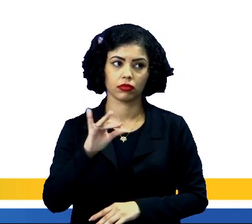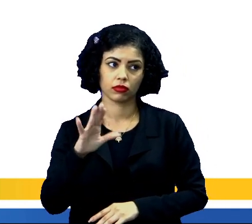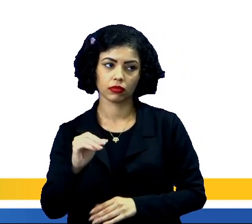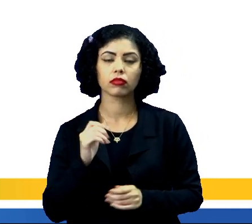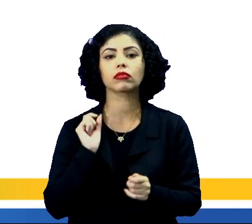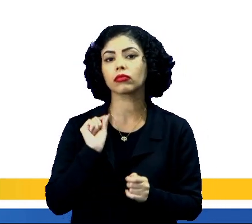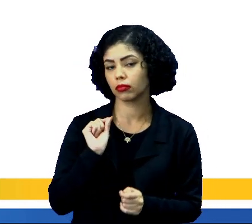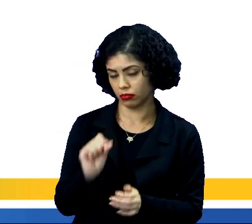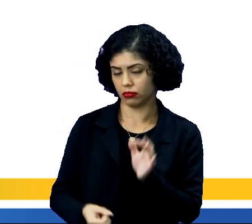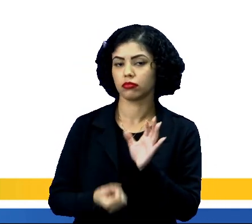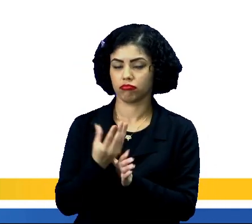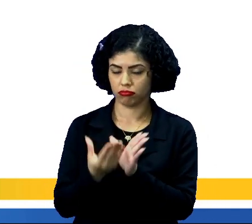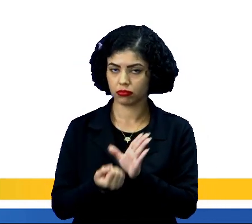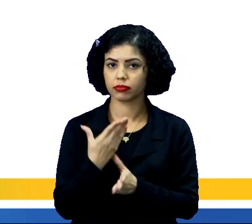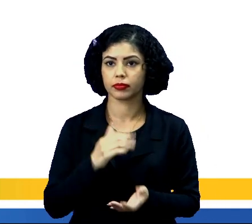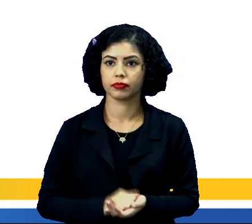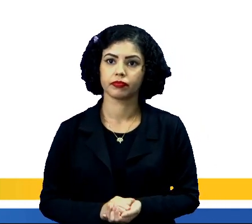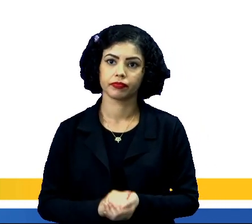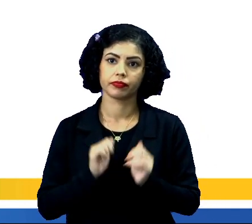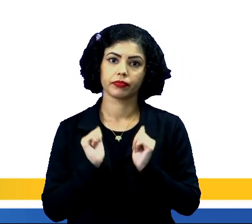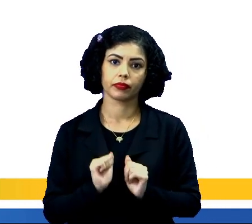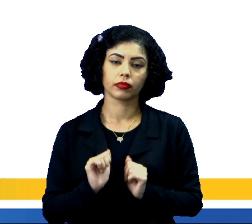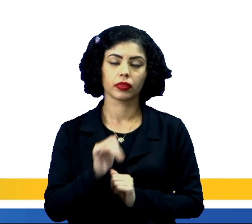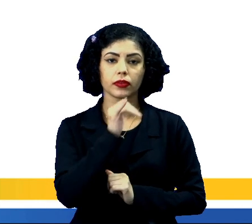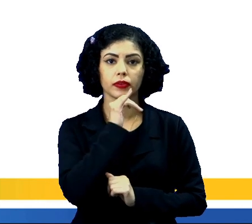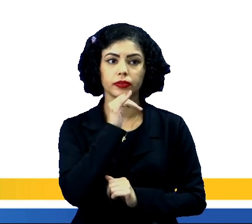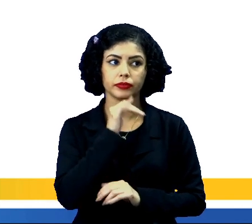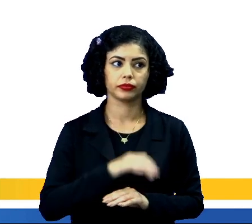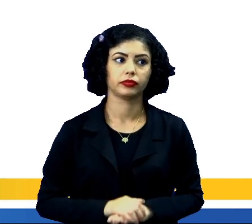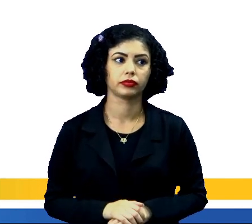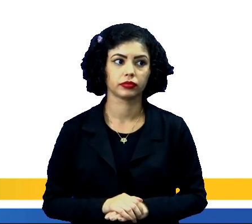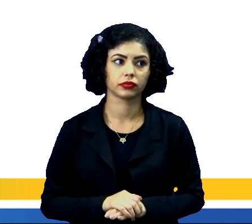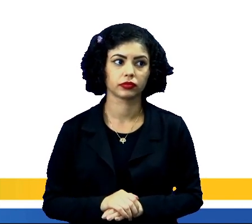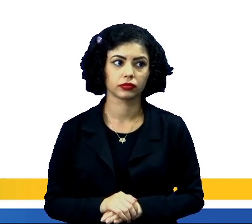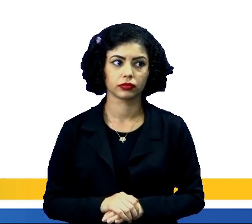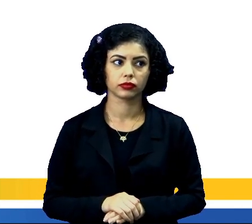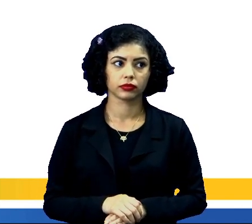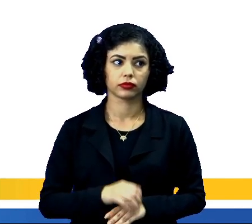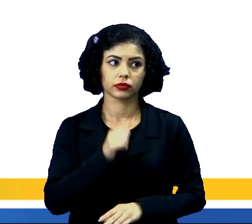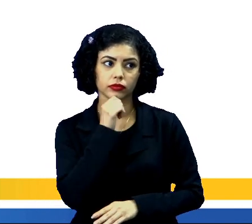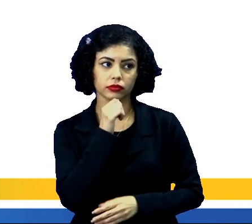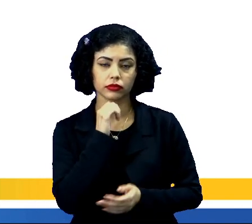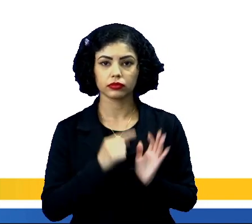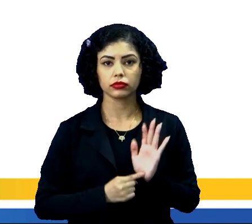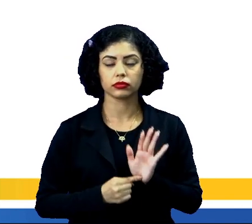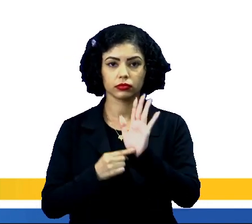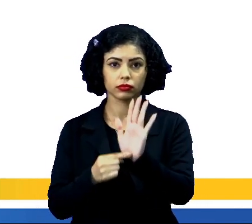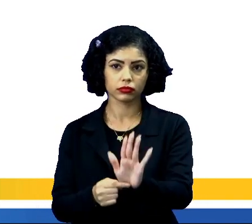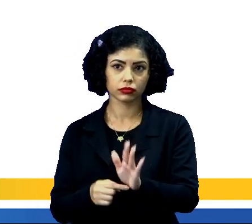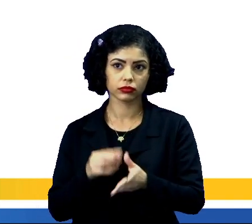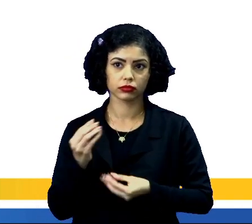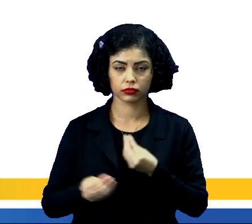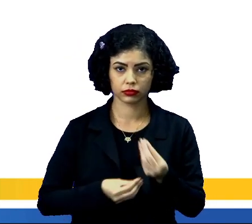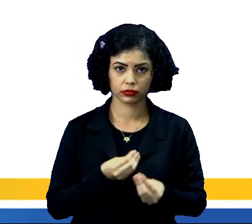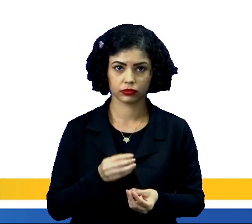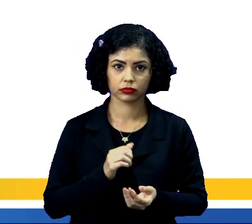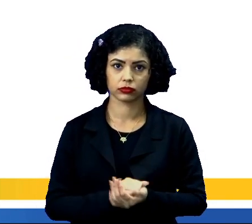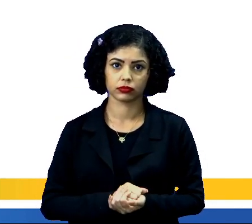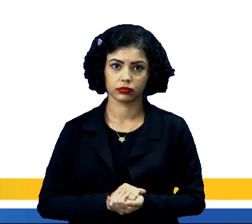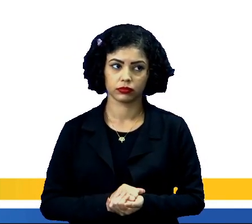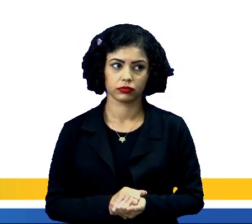que se quer produzir. Um croquis, por exemplo, né, desse quadro, né, ele está aí mostrando para vocês como que ele